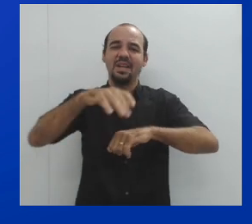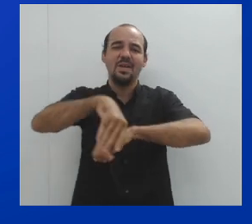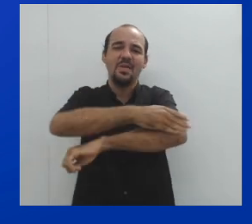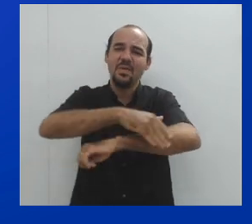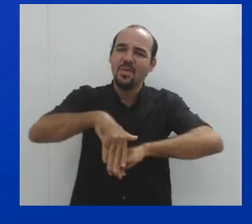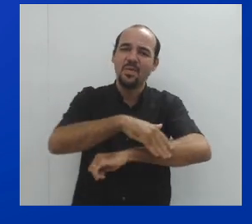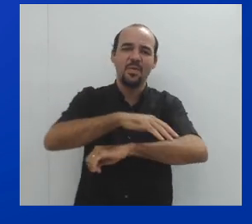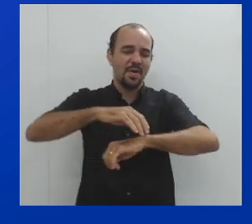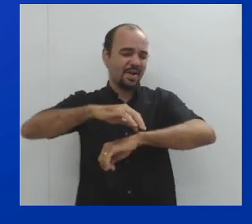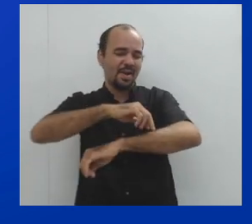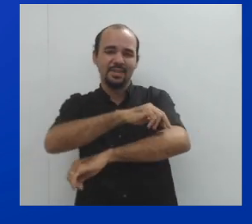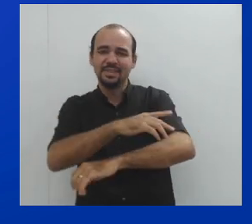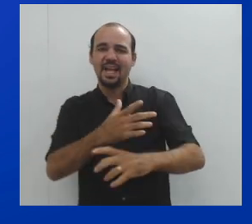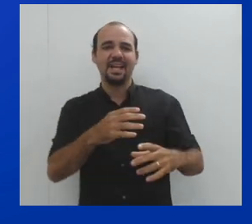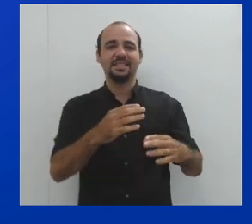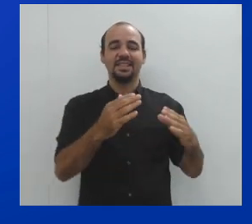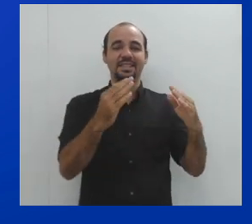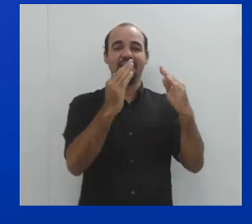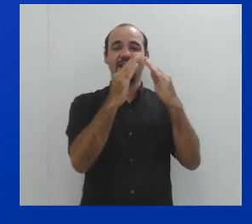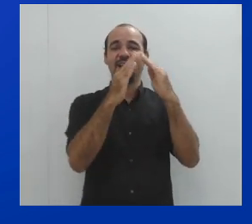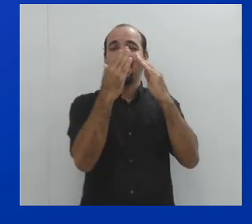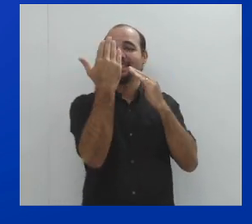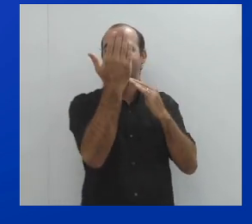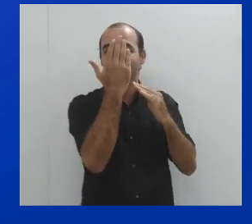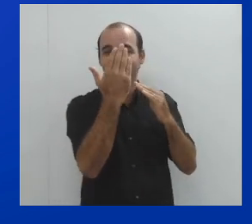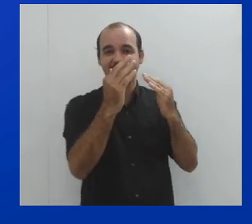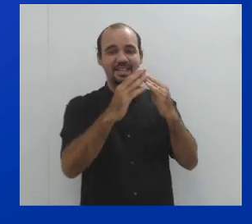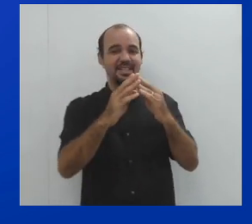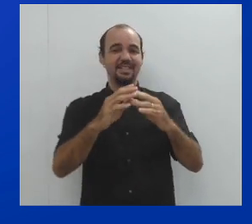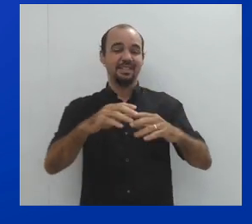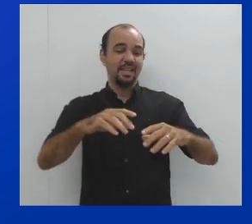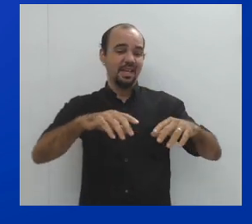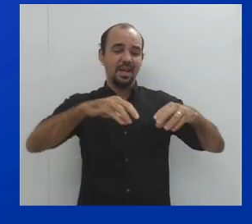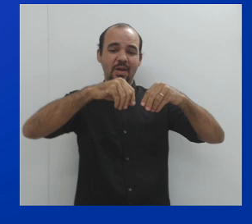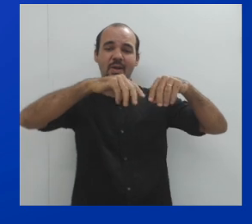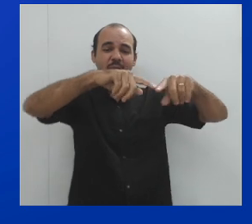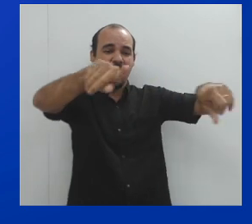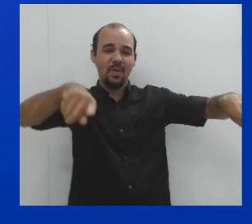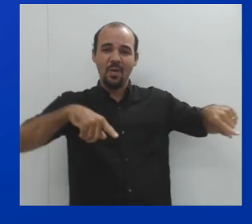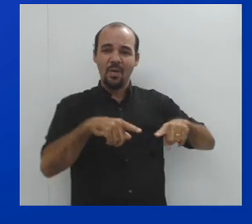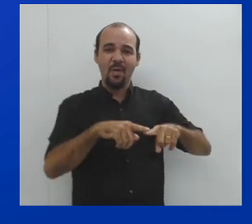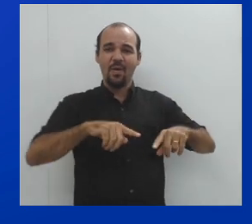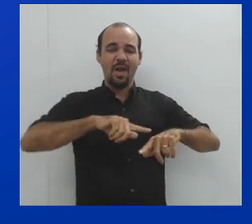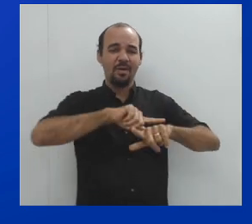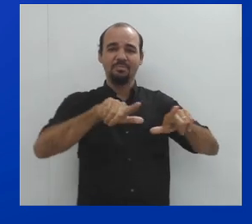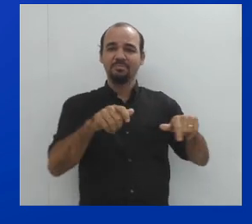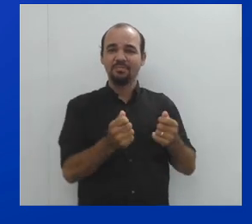ruas, quintais, terrenos baldios, pátios escolares.